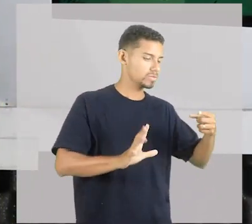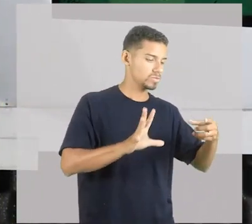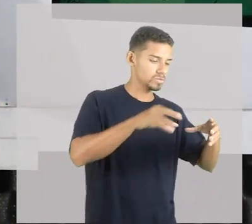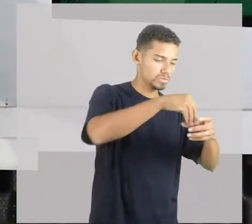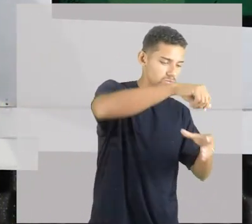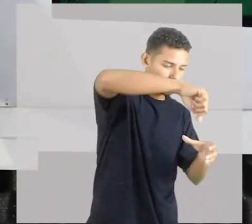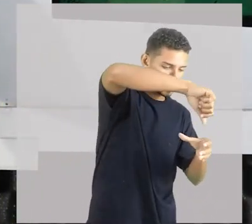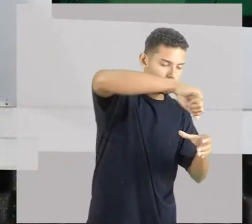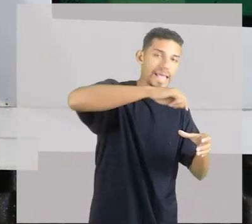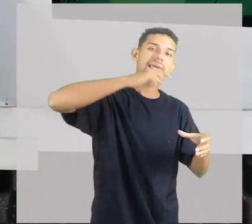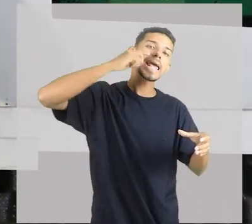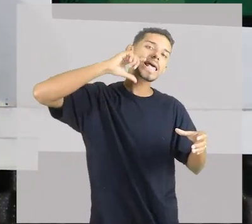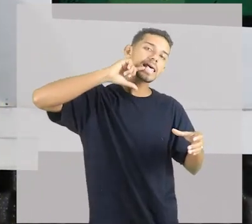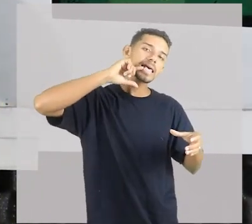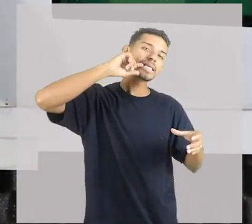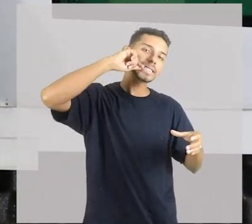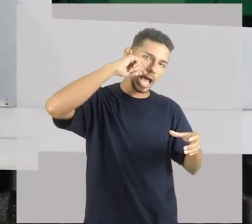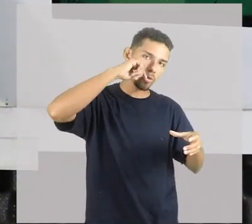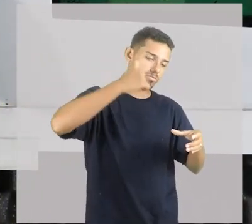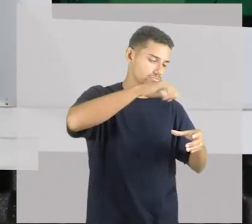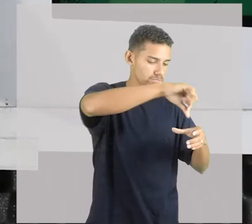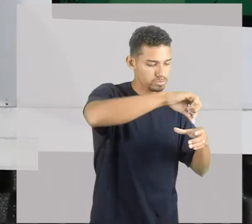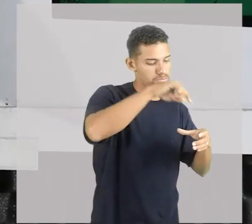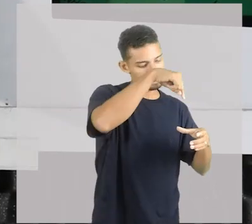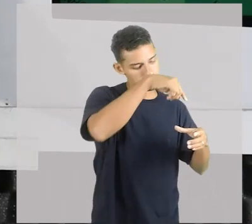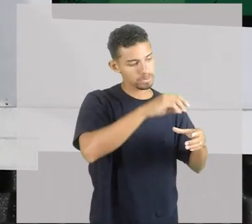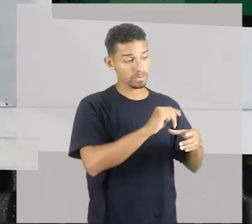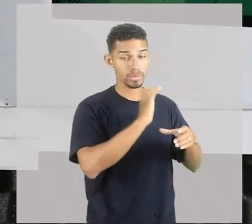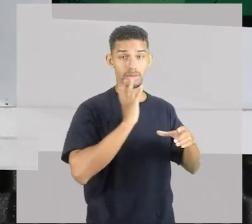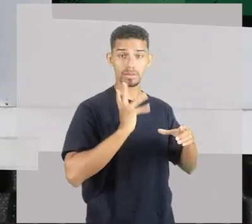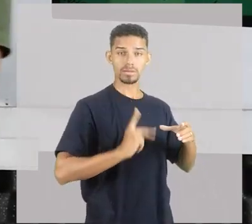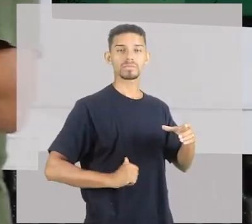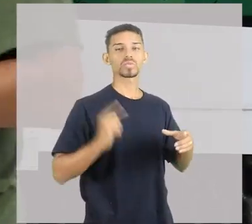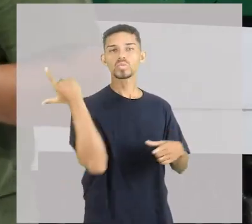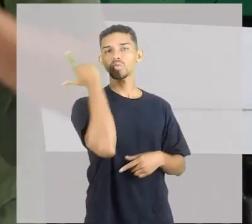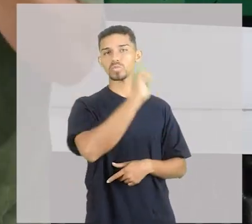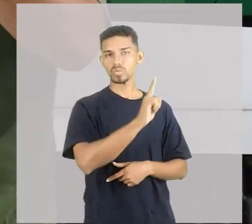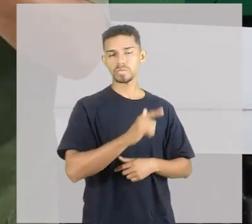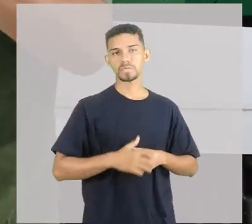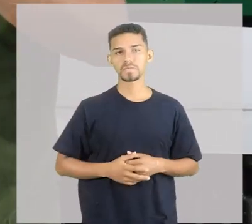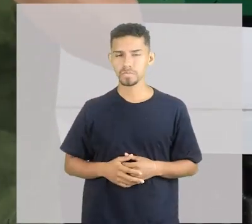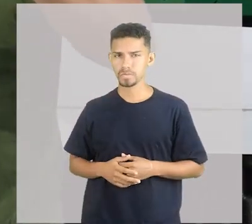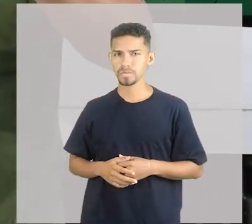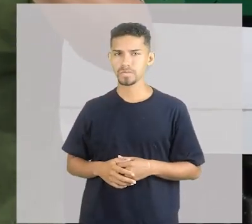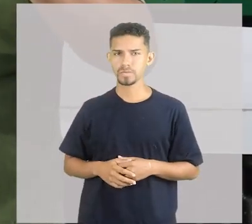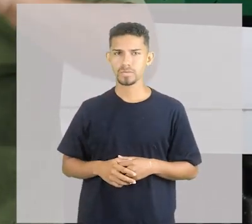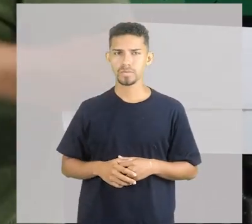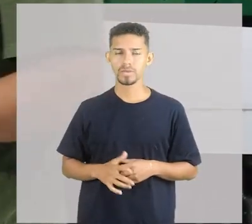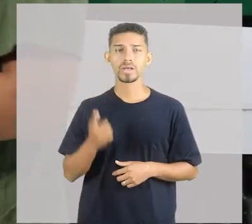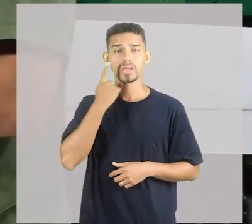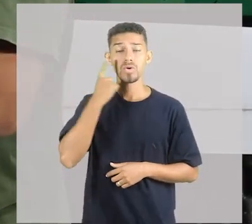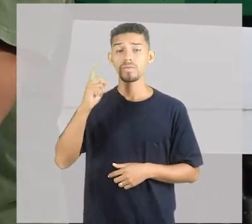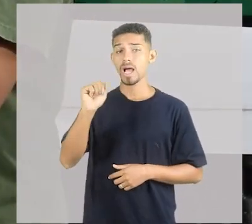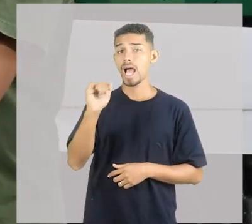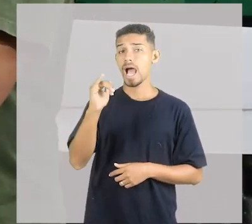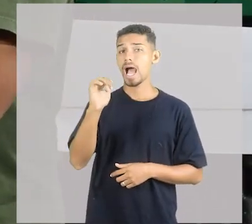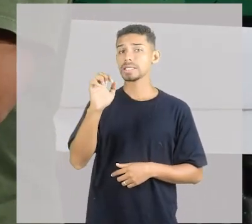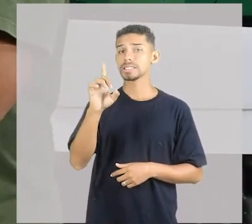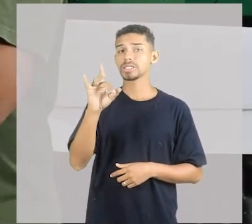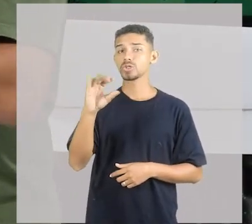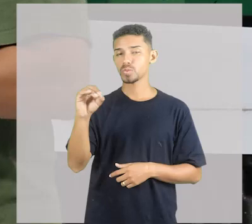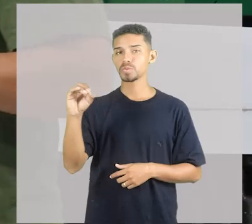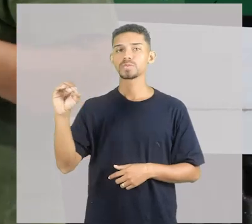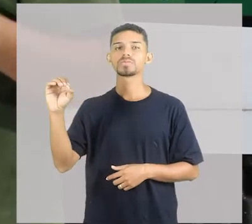passar numa moeda daquela, você vai limpar. Tá bom? Você vai limpar. Ácidos carboxílicos, show de bola.